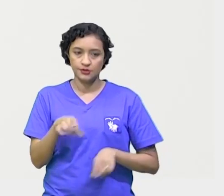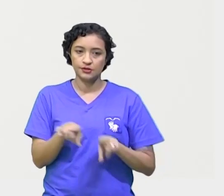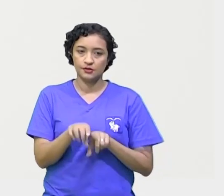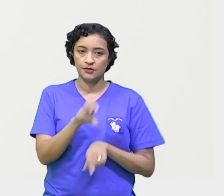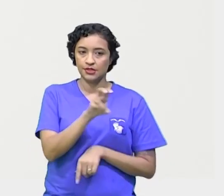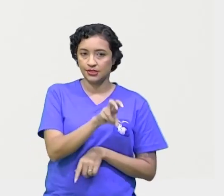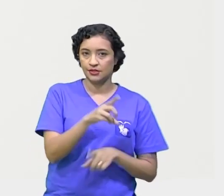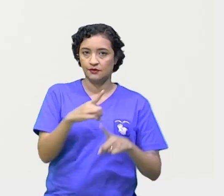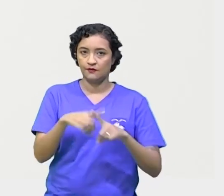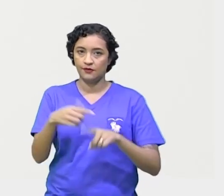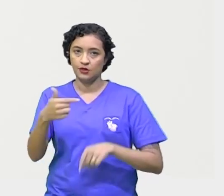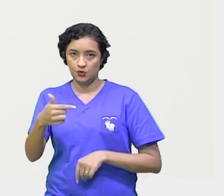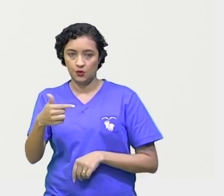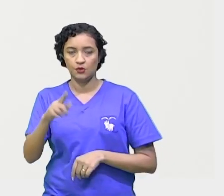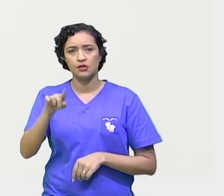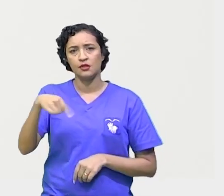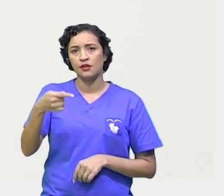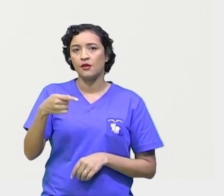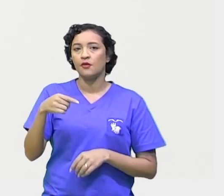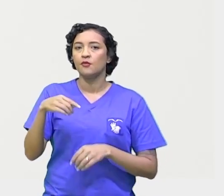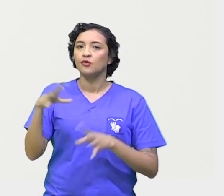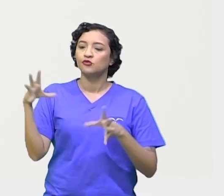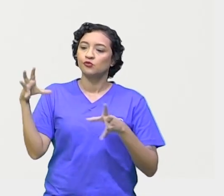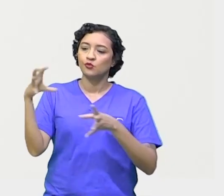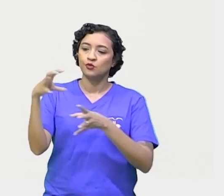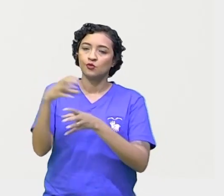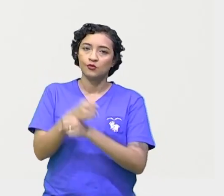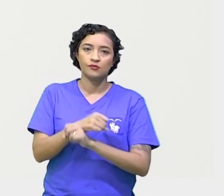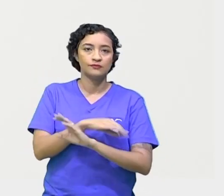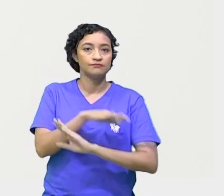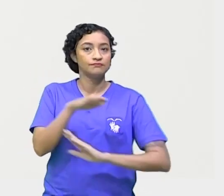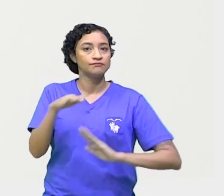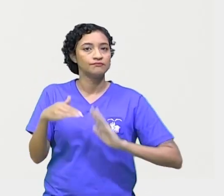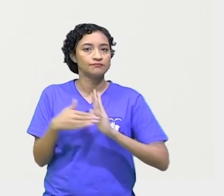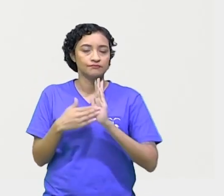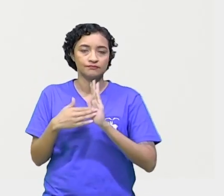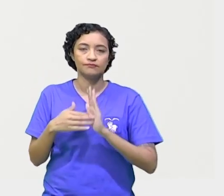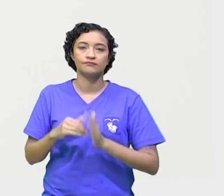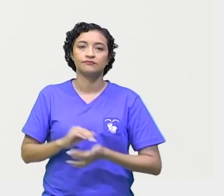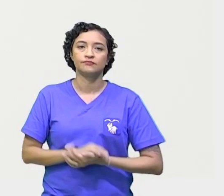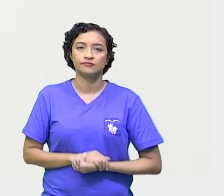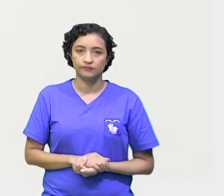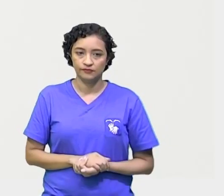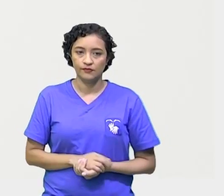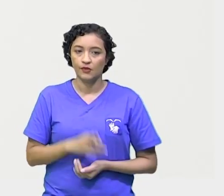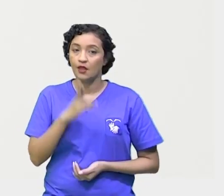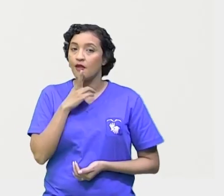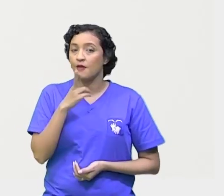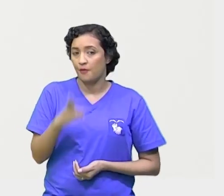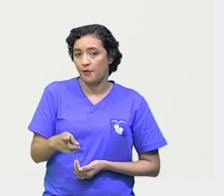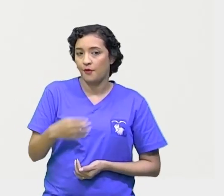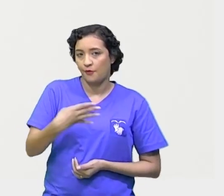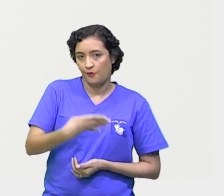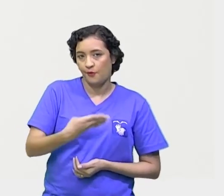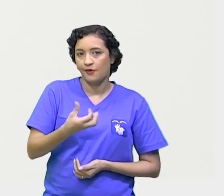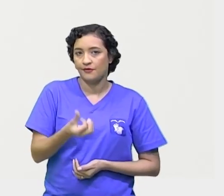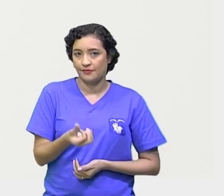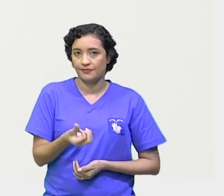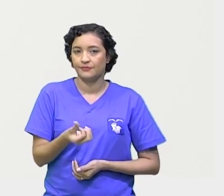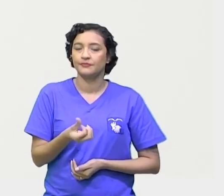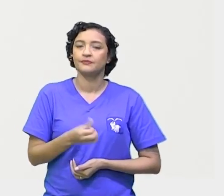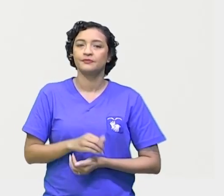por último somamos os resultados 12 mais 24 mais 10 que é igual a quanto